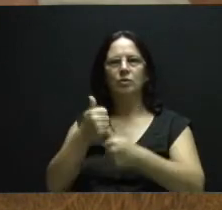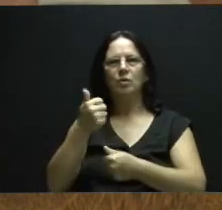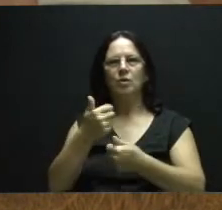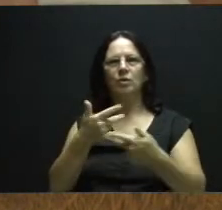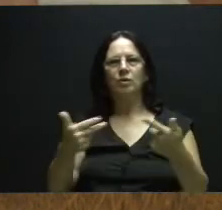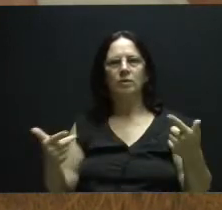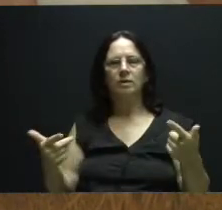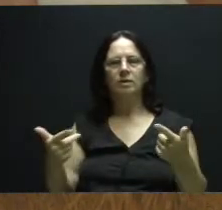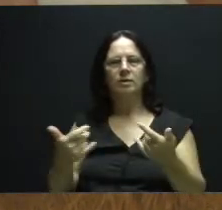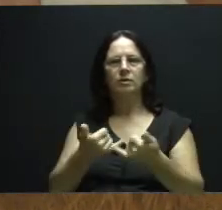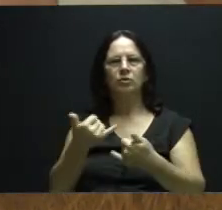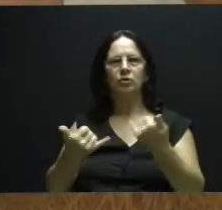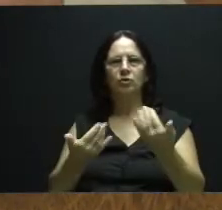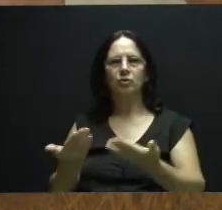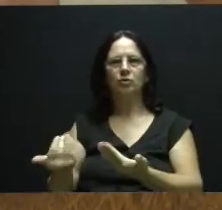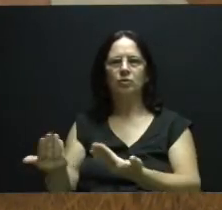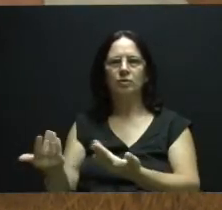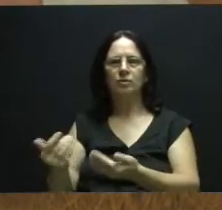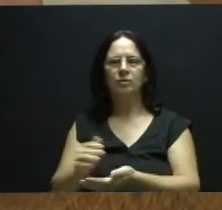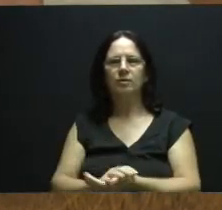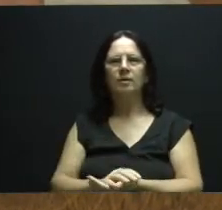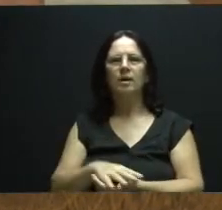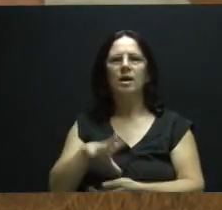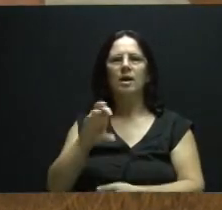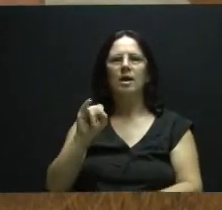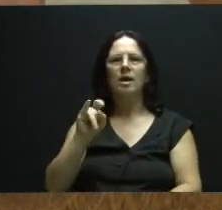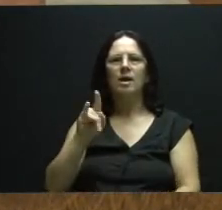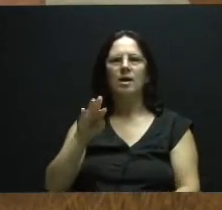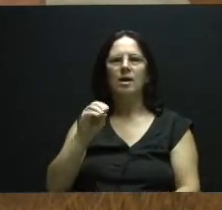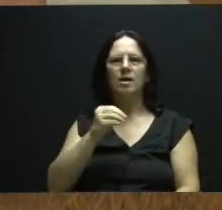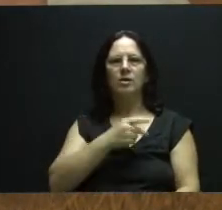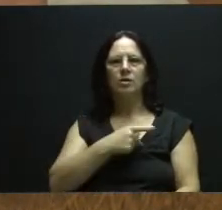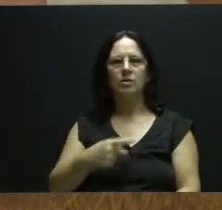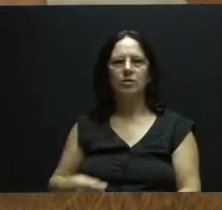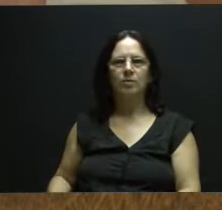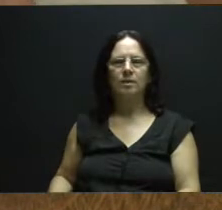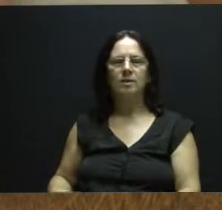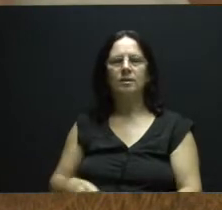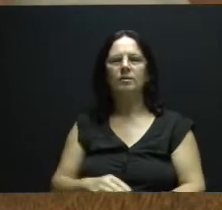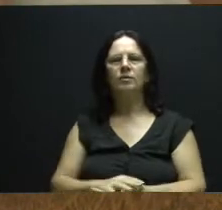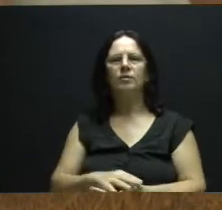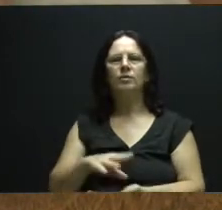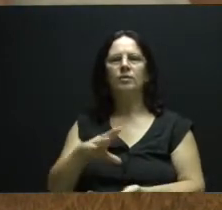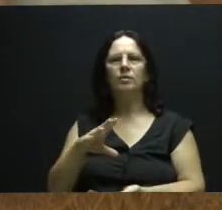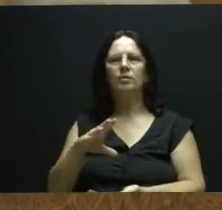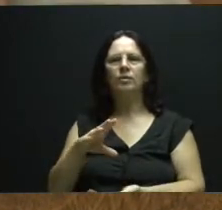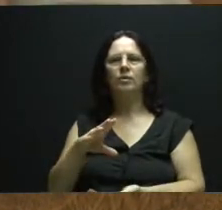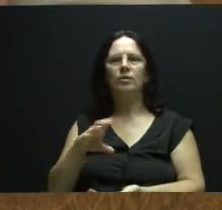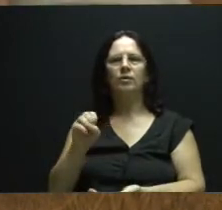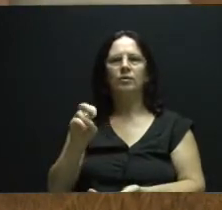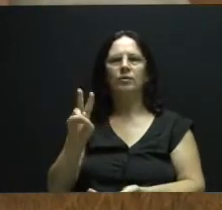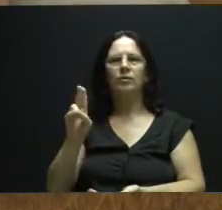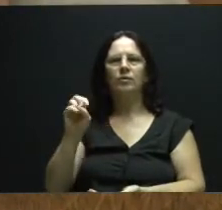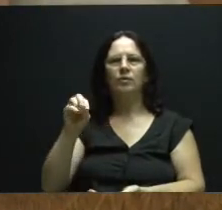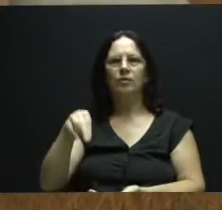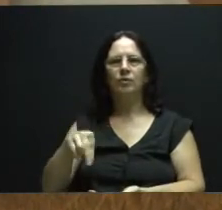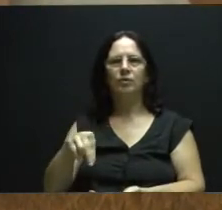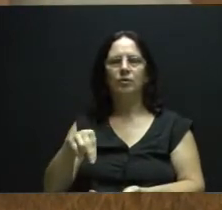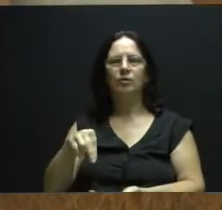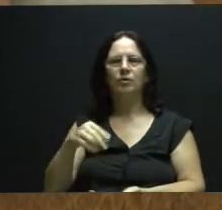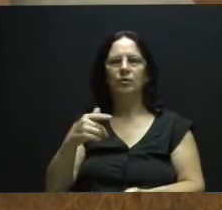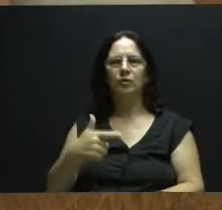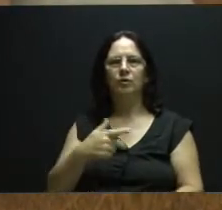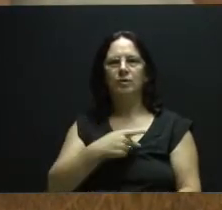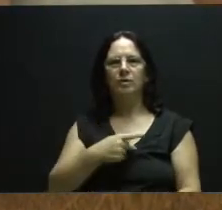lazer turismo e juventude sérgio augusto de santana presidente emerson de lana andrade